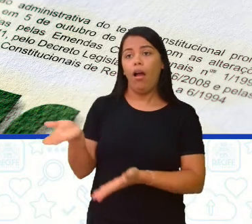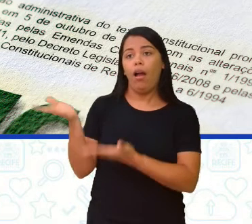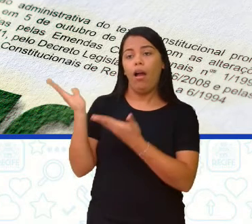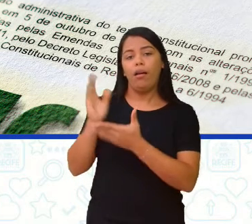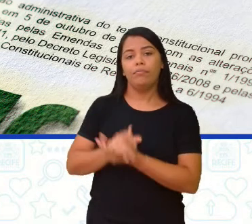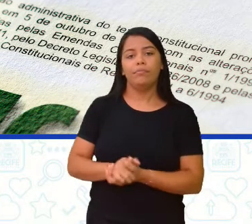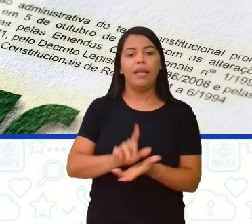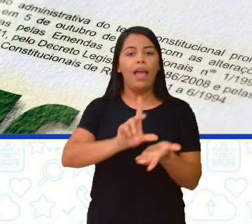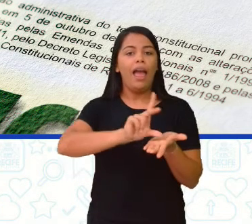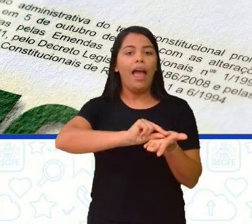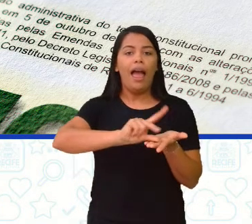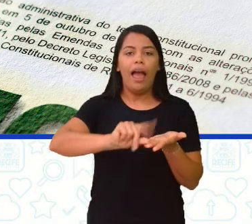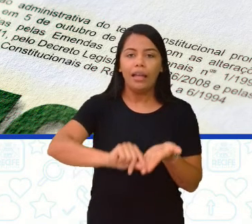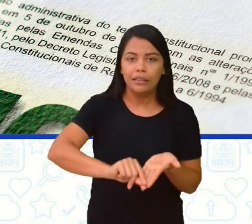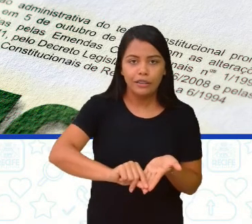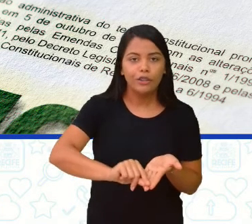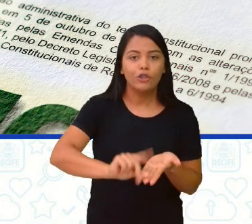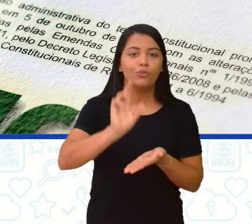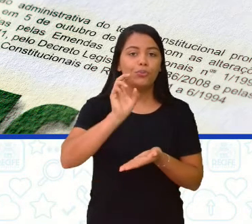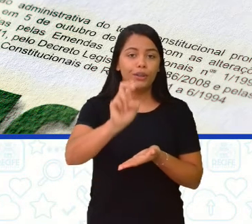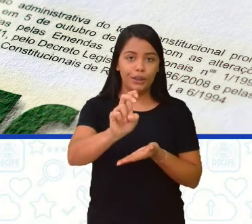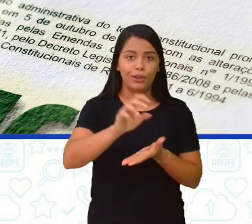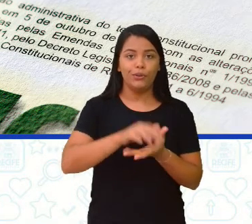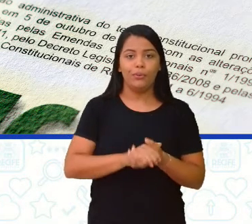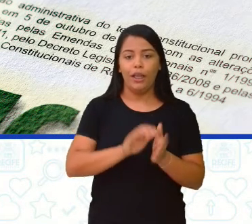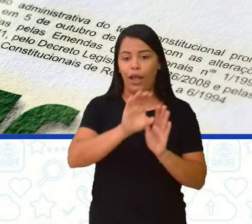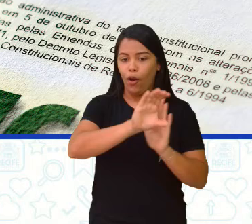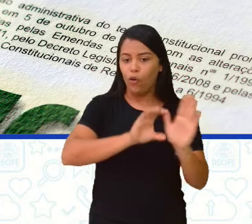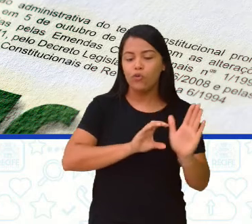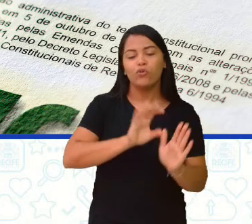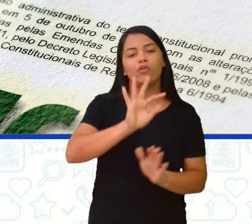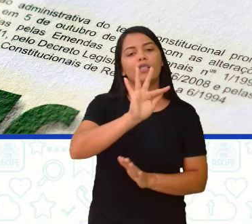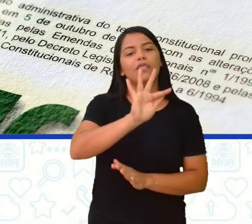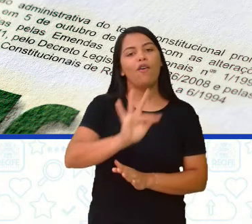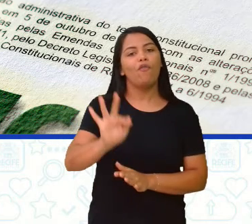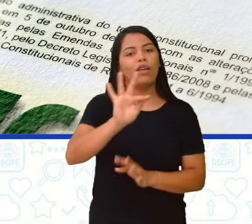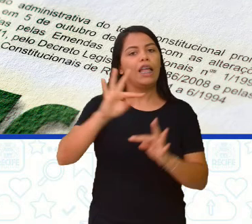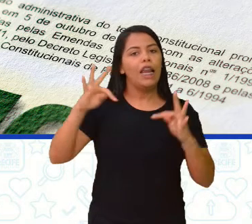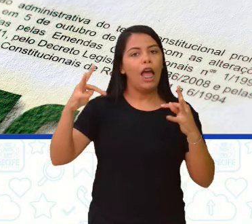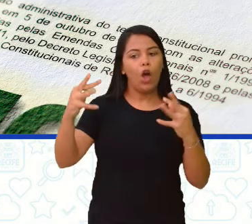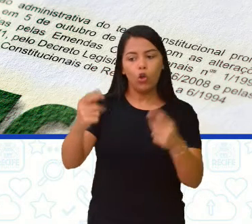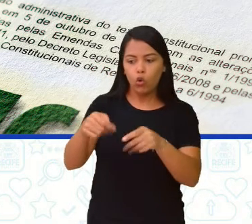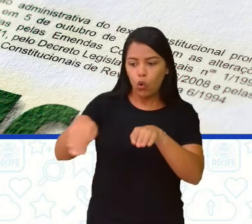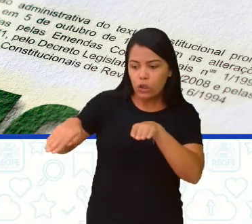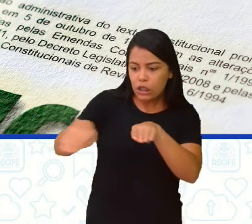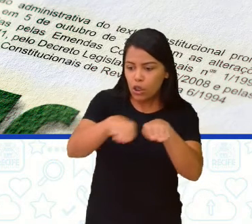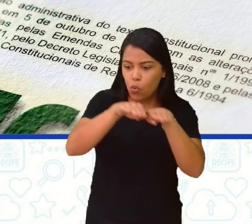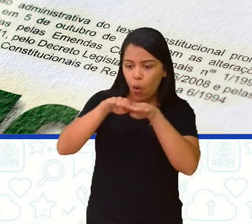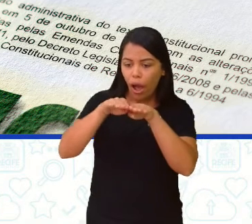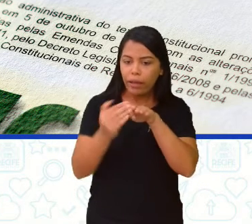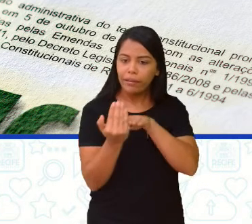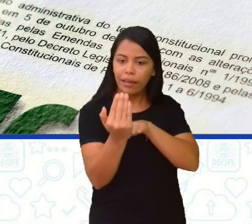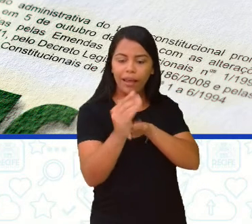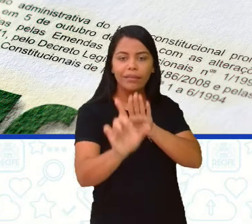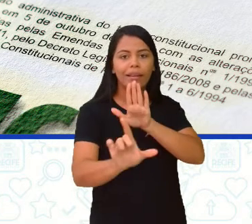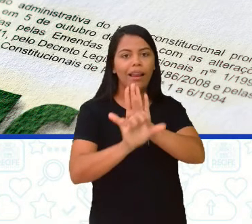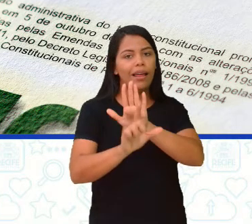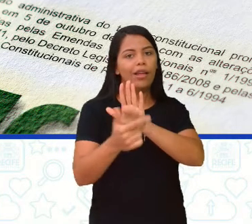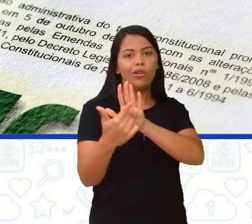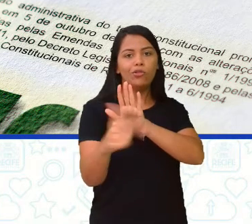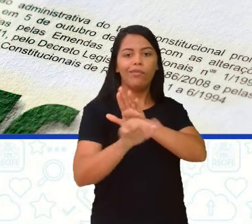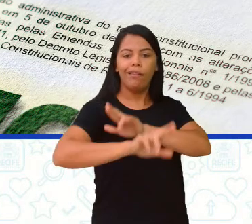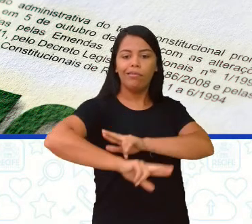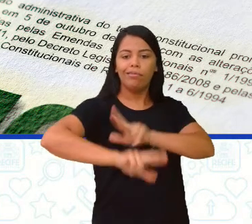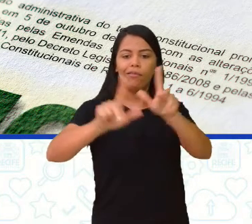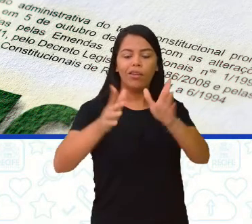artigo 5º da Constituição Federal, onde diz que todos são iguais perante a lei, sem distinção de